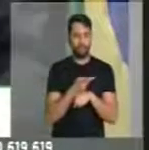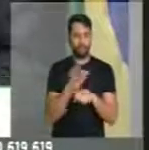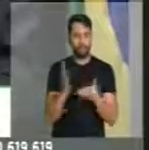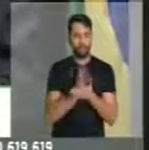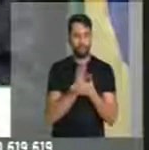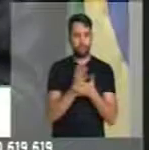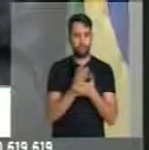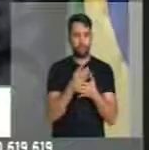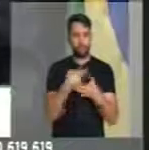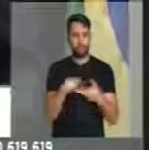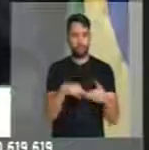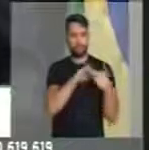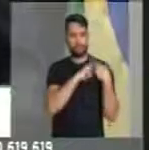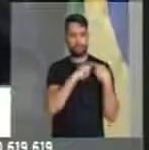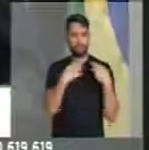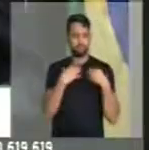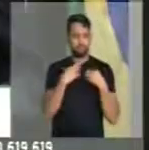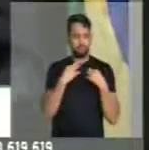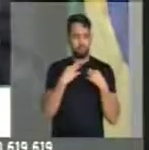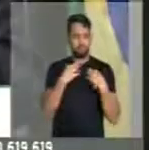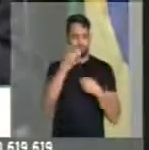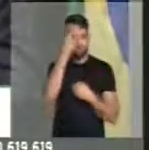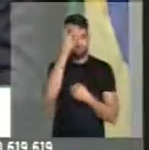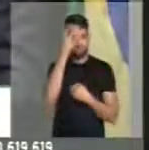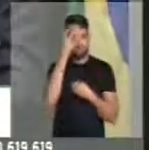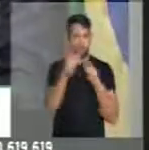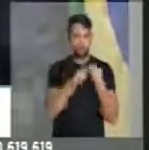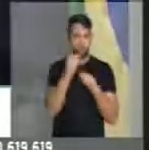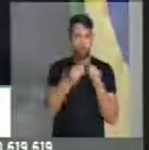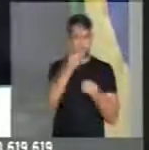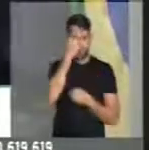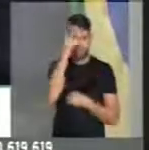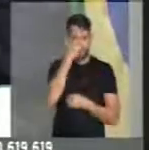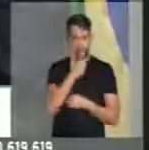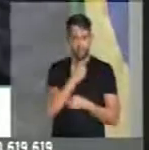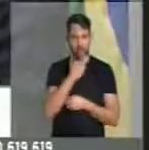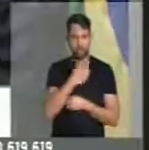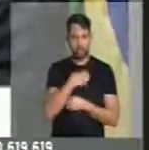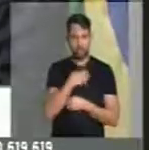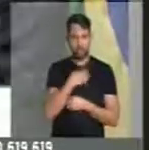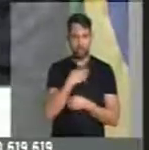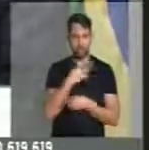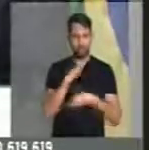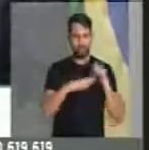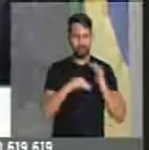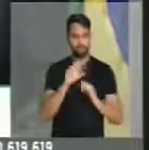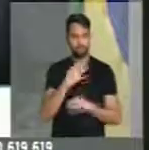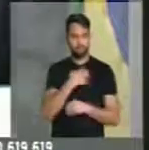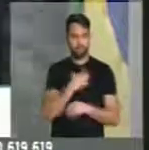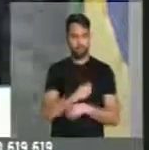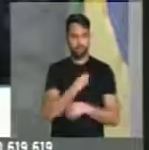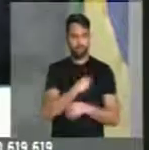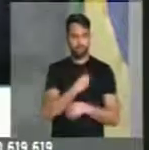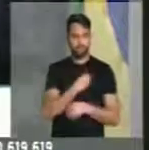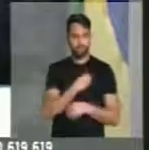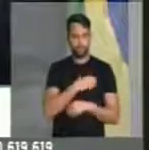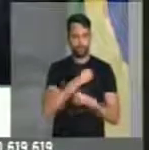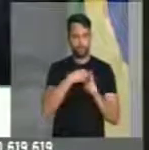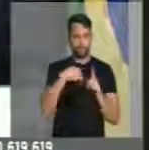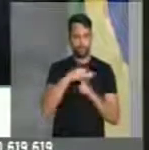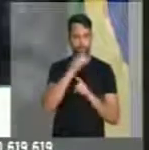pela camisa que ele usa ou pela maneira que ele se comporta